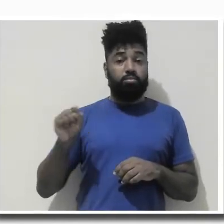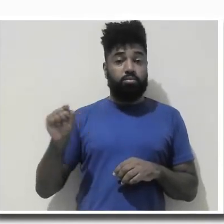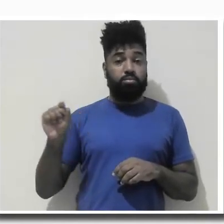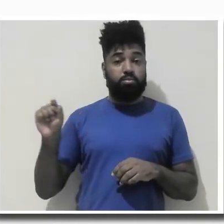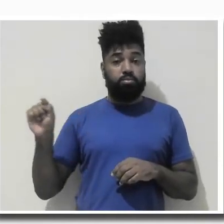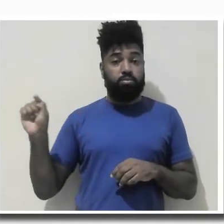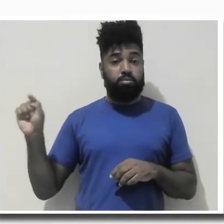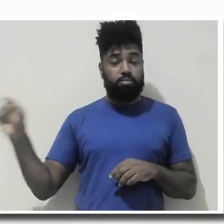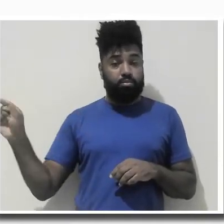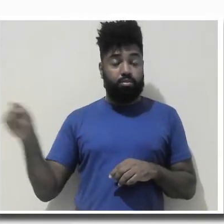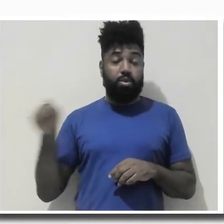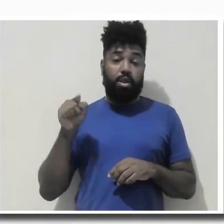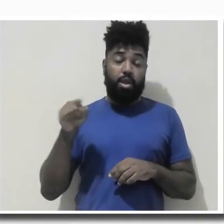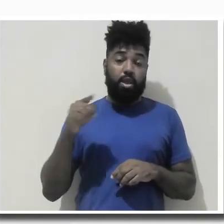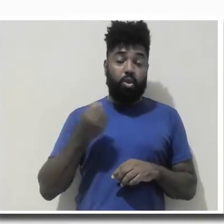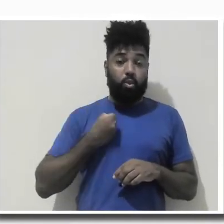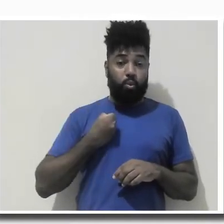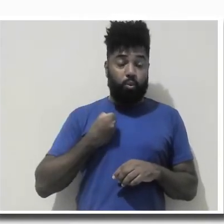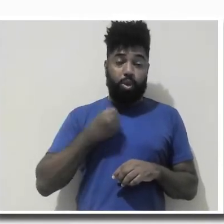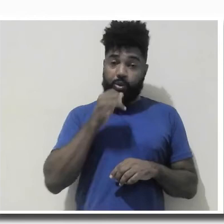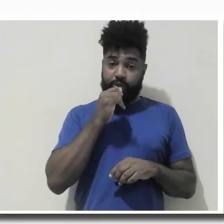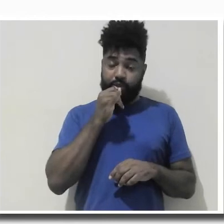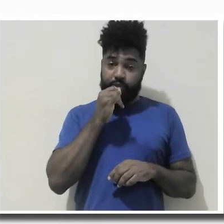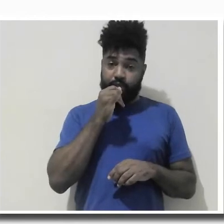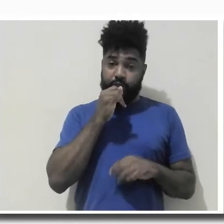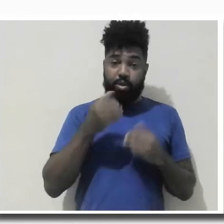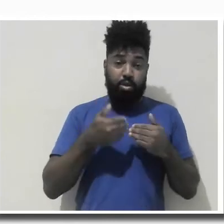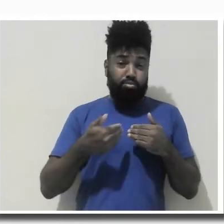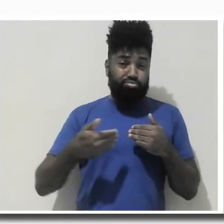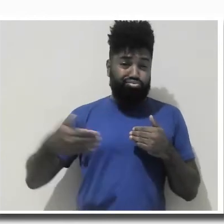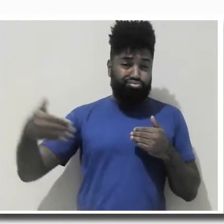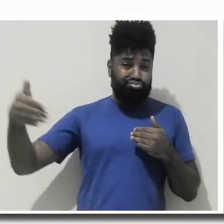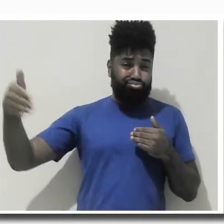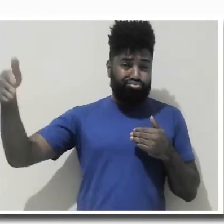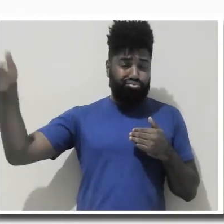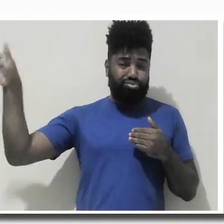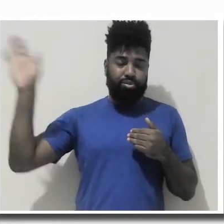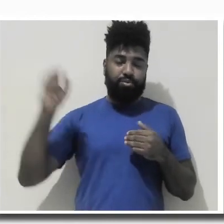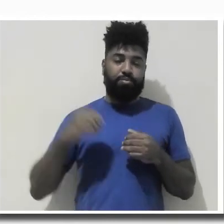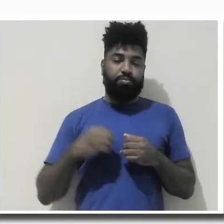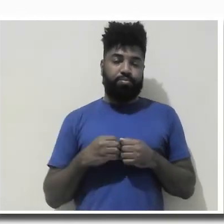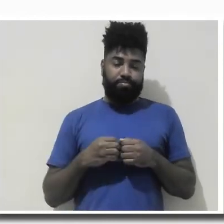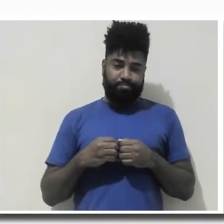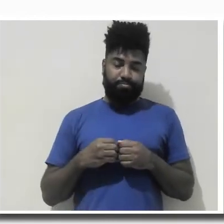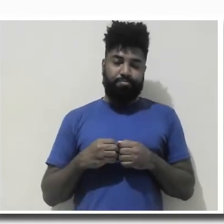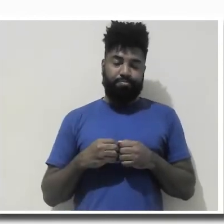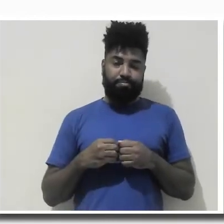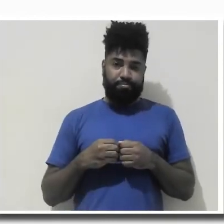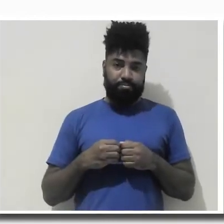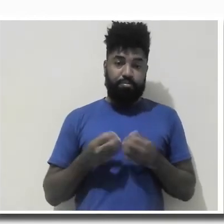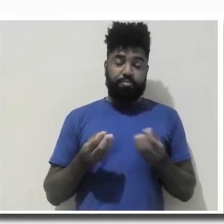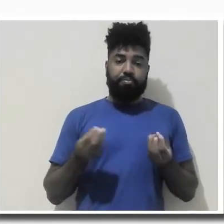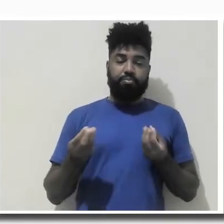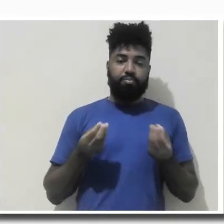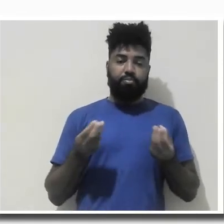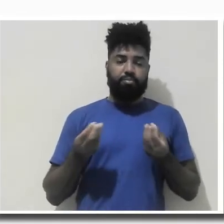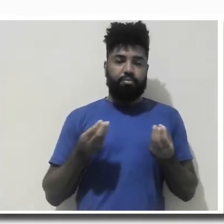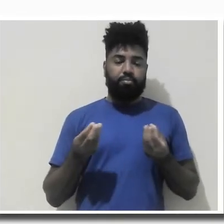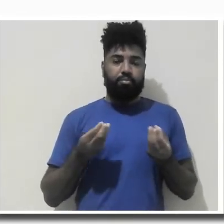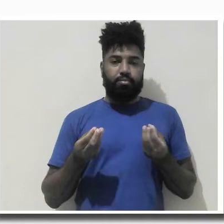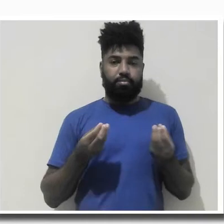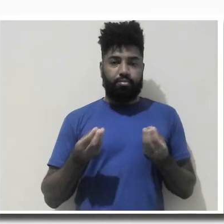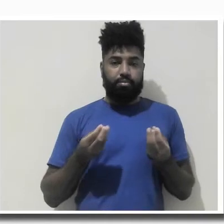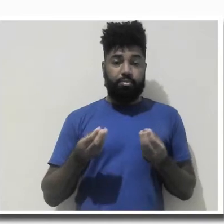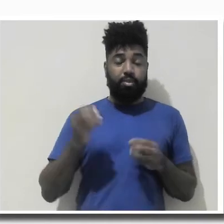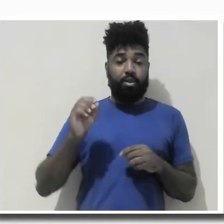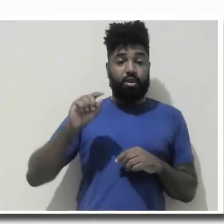São números com infinitos dígitos e não há um período que se